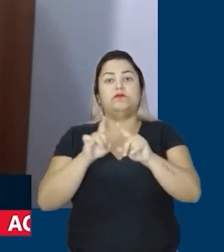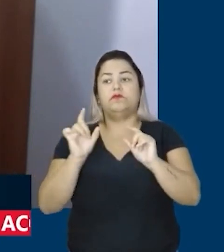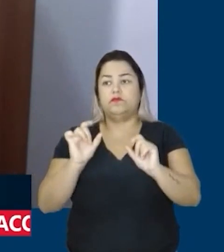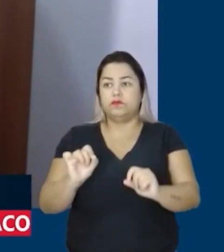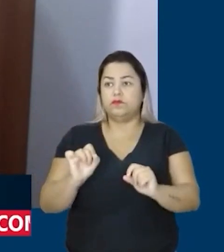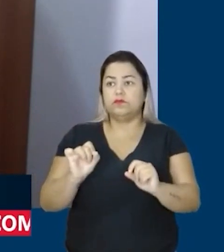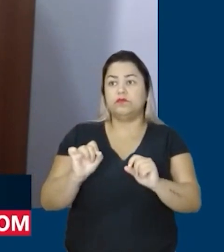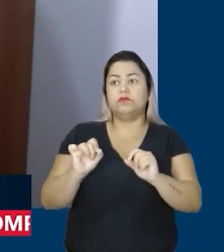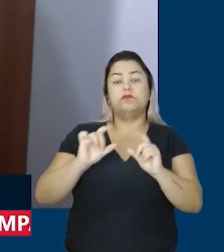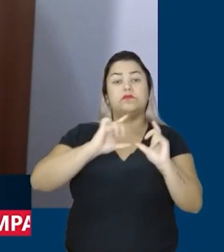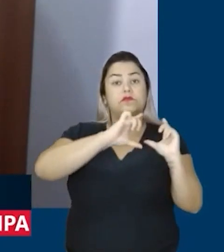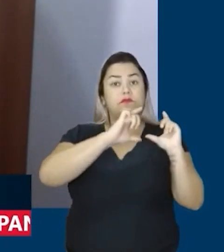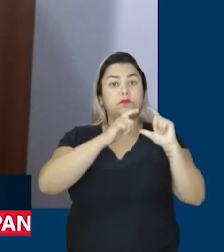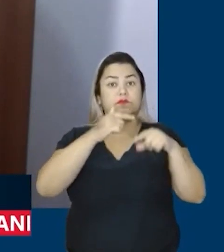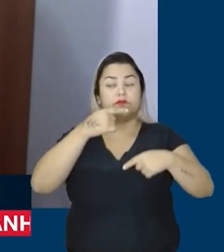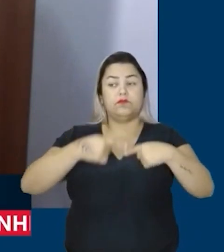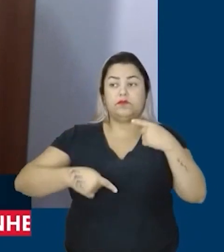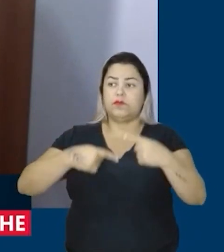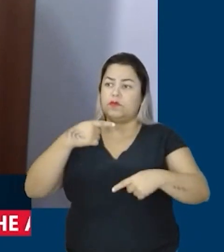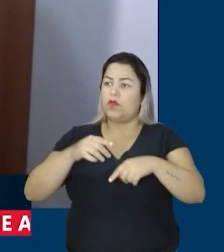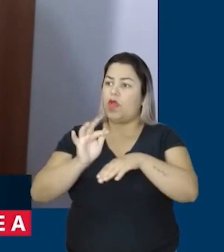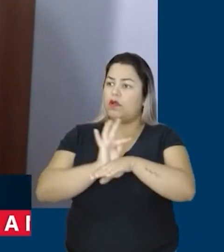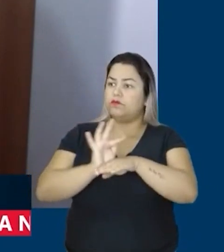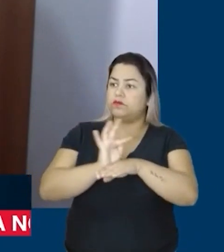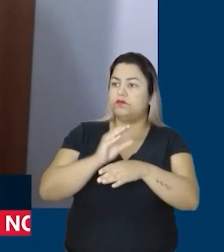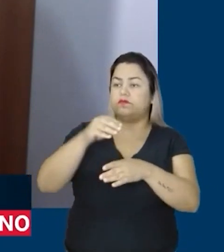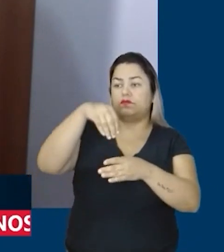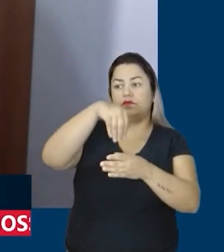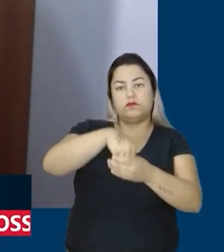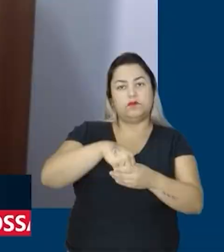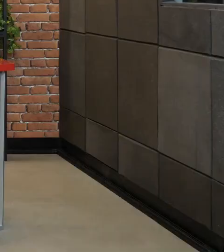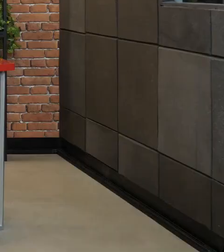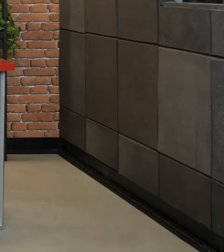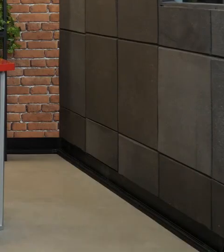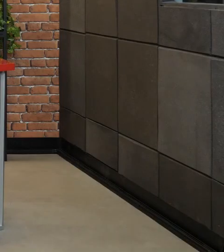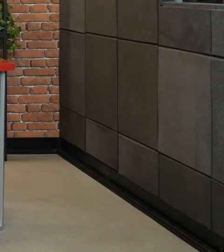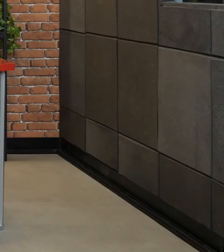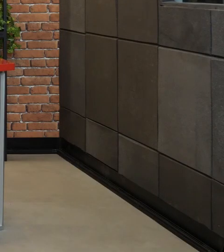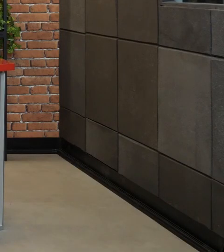tradição na formação política dentro do PT.